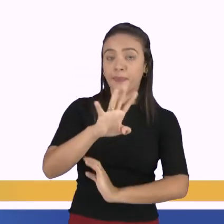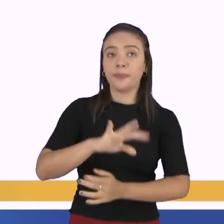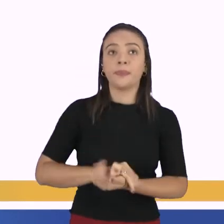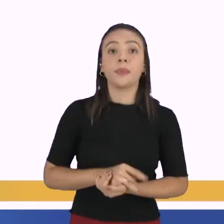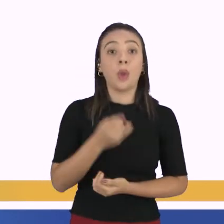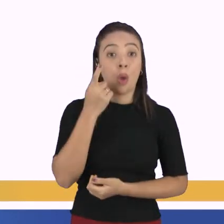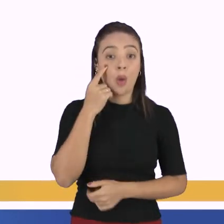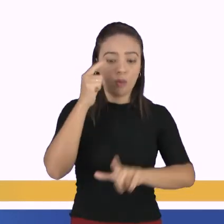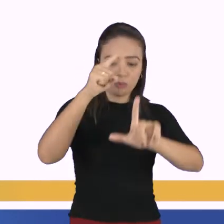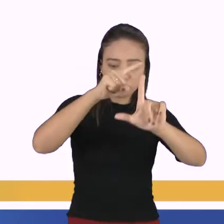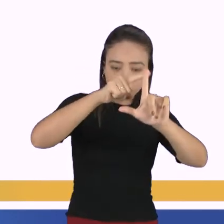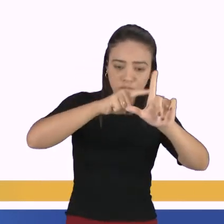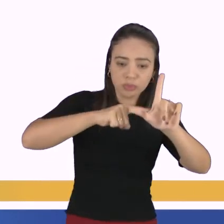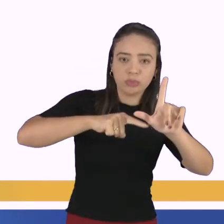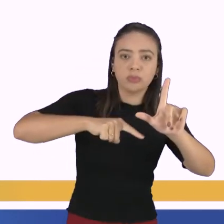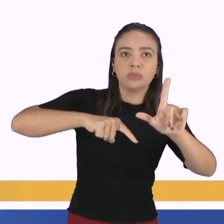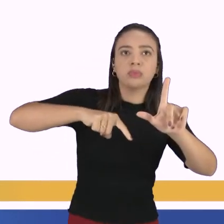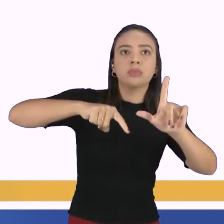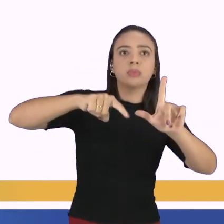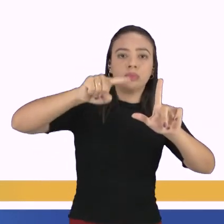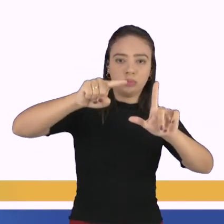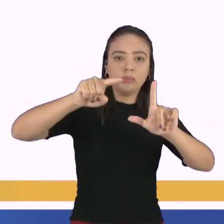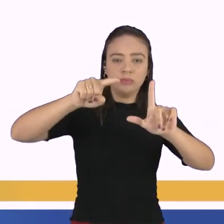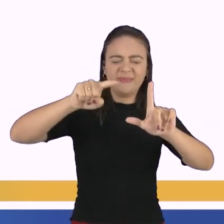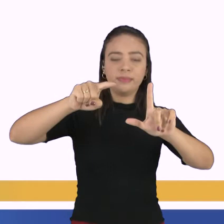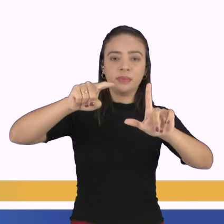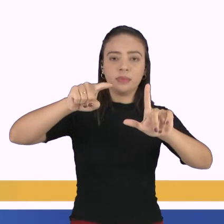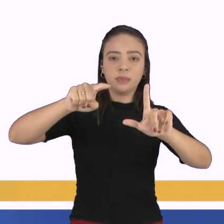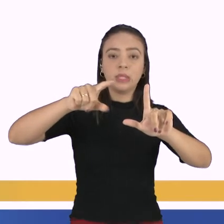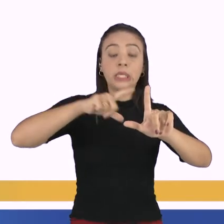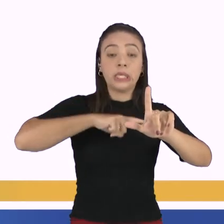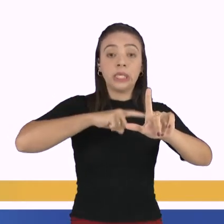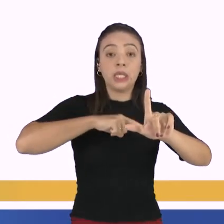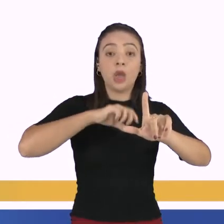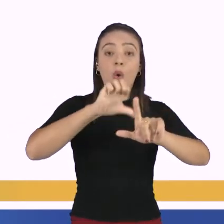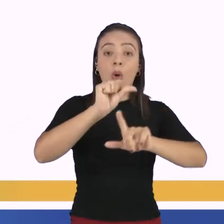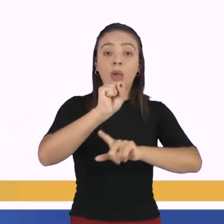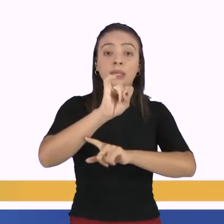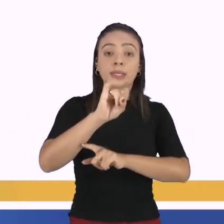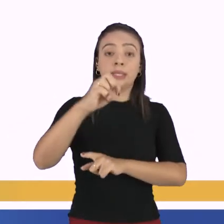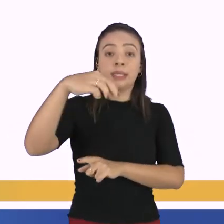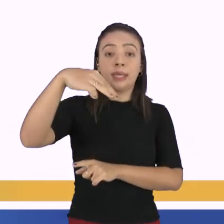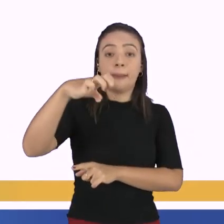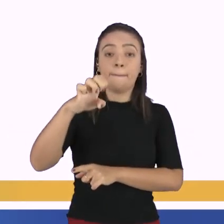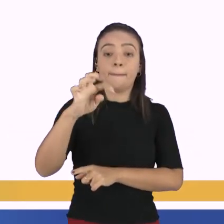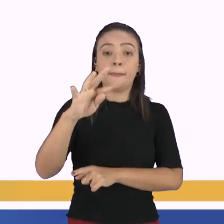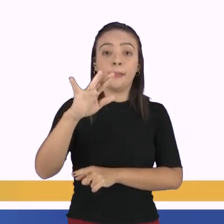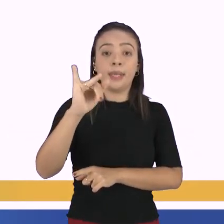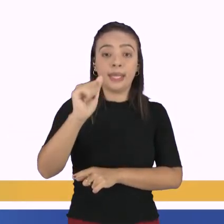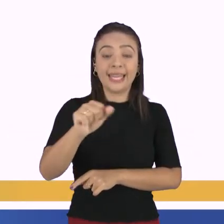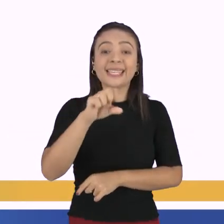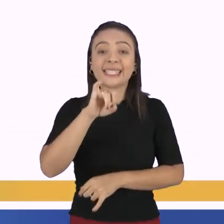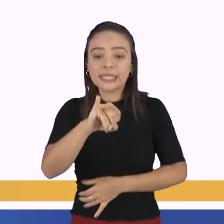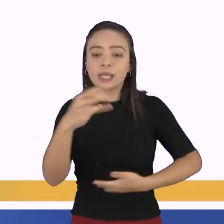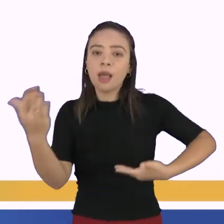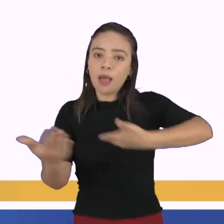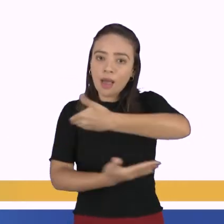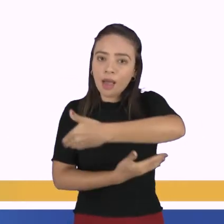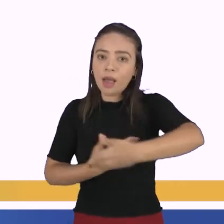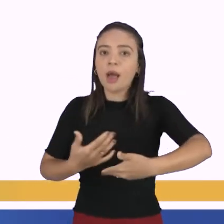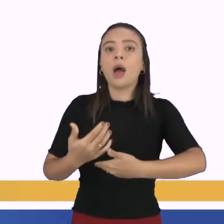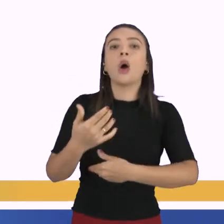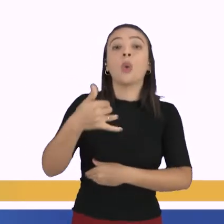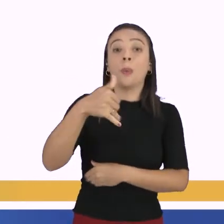o gráfico dessa função, por exemplo, ele possui uma simetria em relação ao eixo x, em relação ao eixo y, perdão. Né? Você